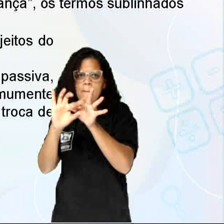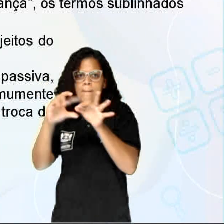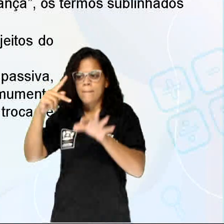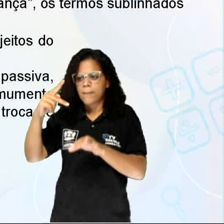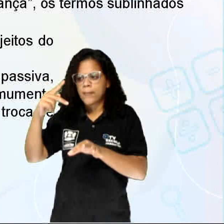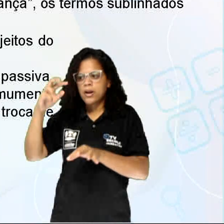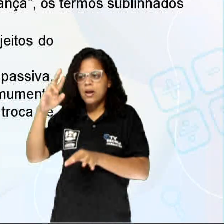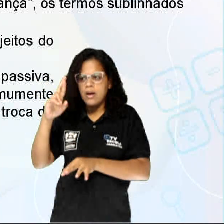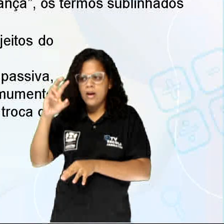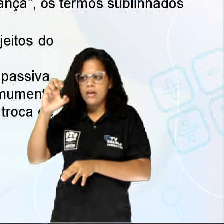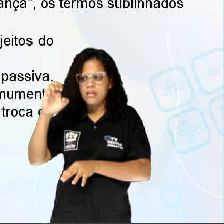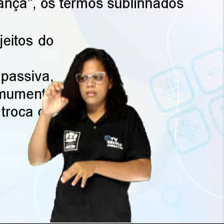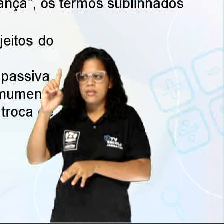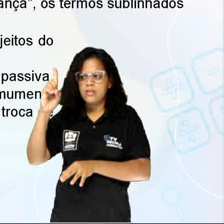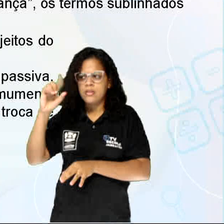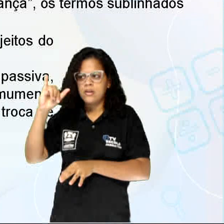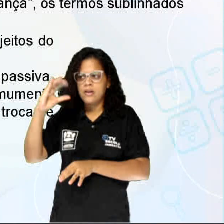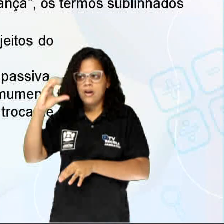questão, percebemos o seguinte: